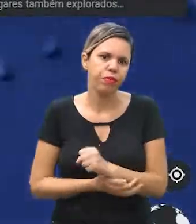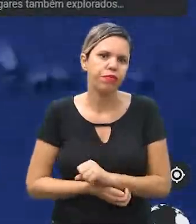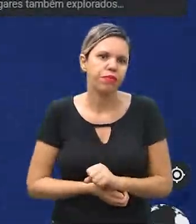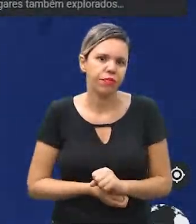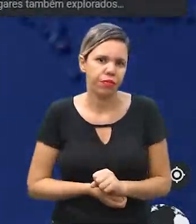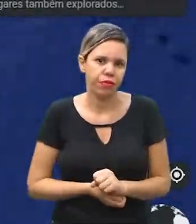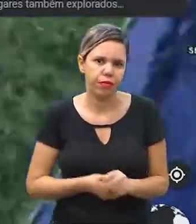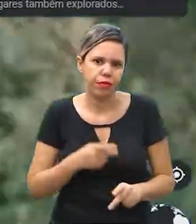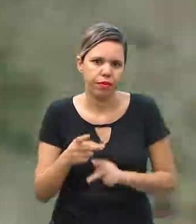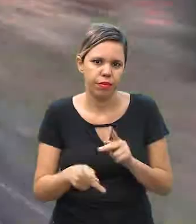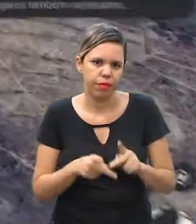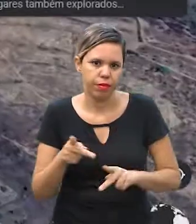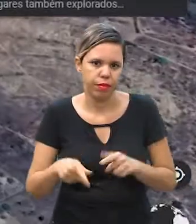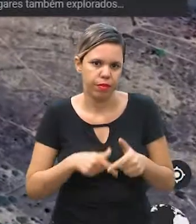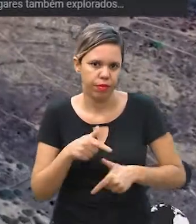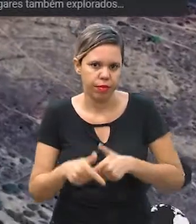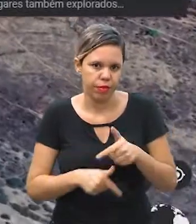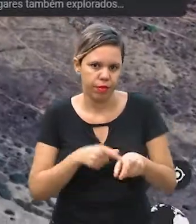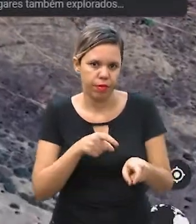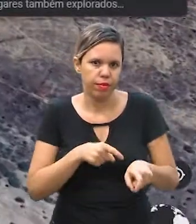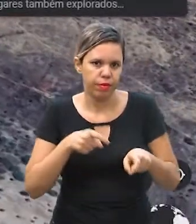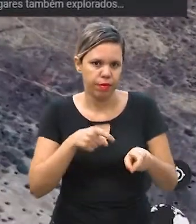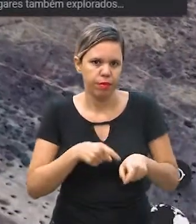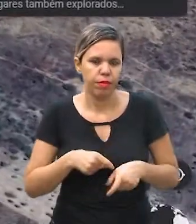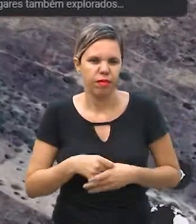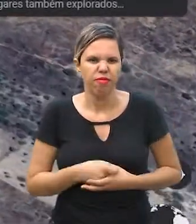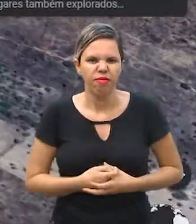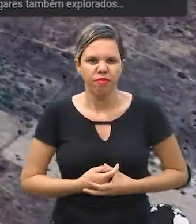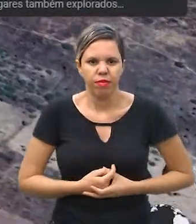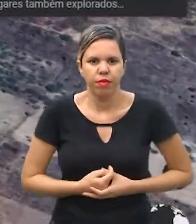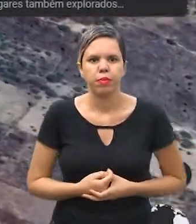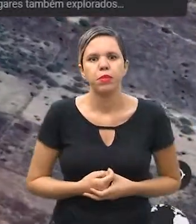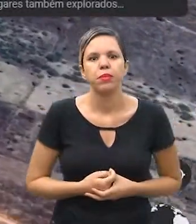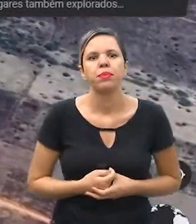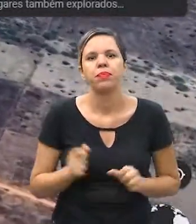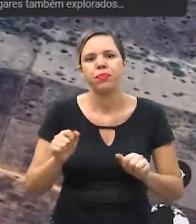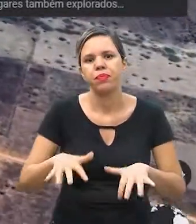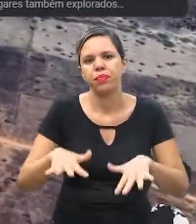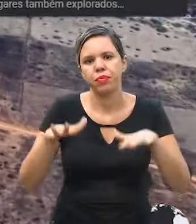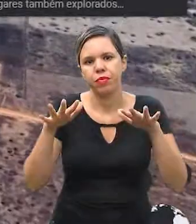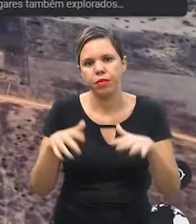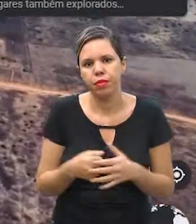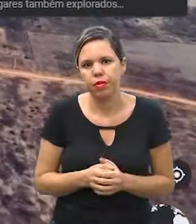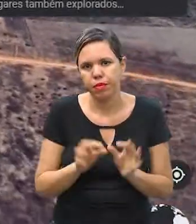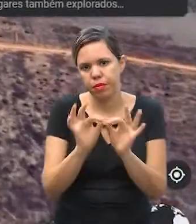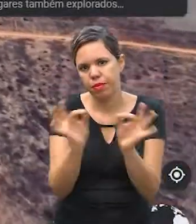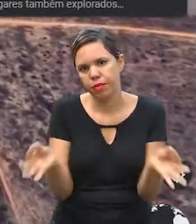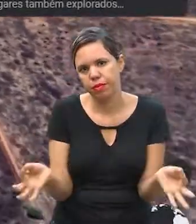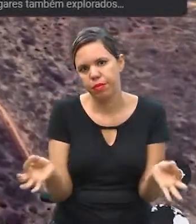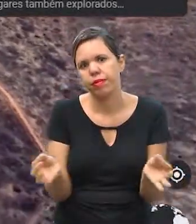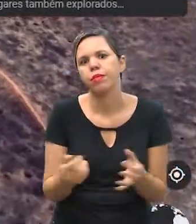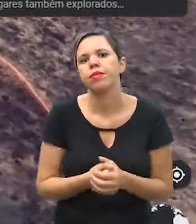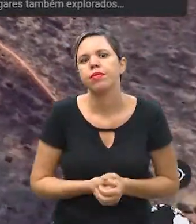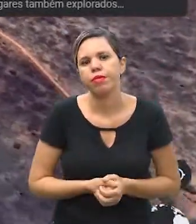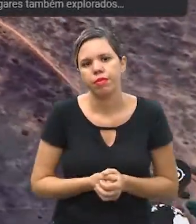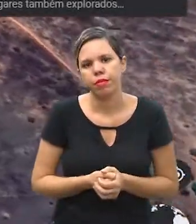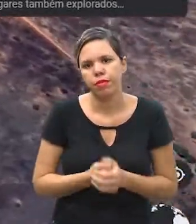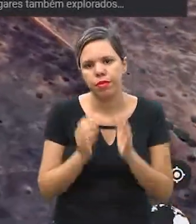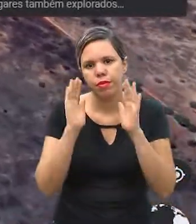a população trabalha na zona rural, né? Então a minha infância foi uma infância simples, humilde,